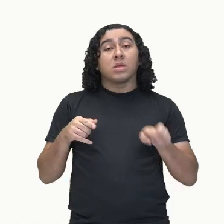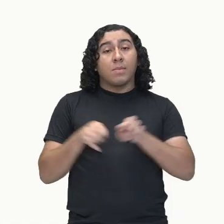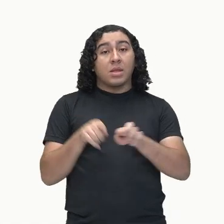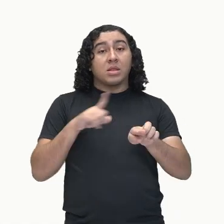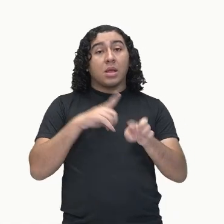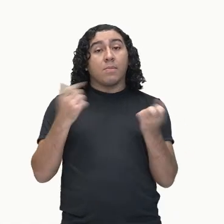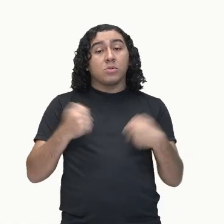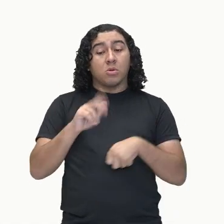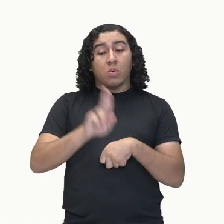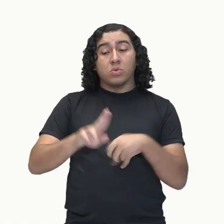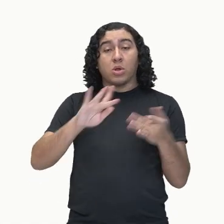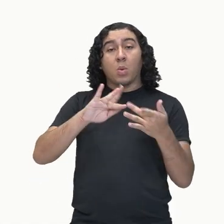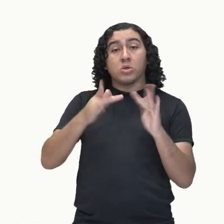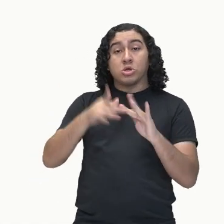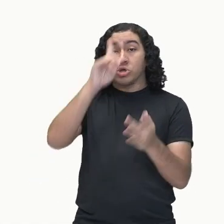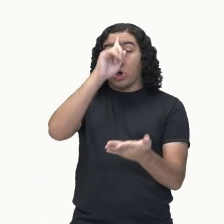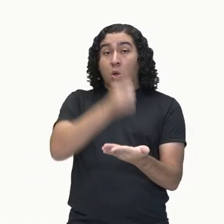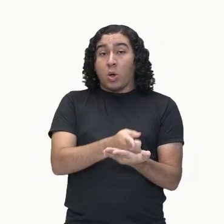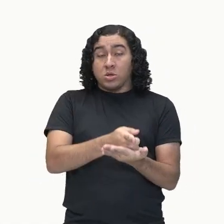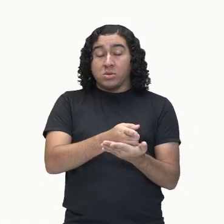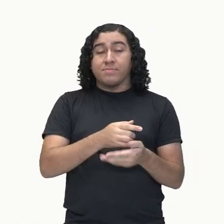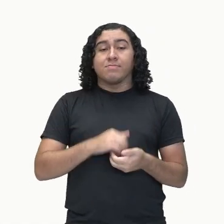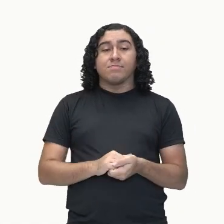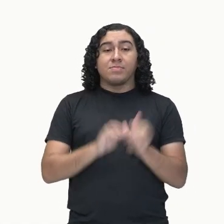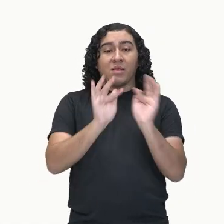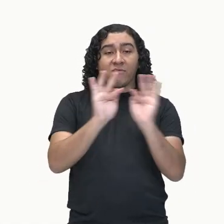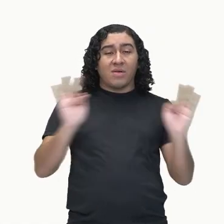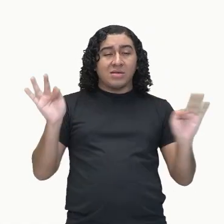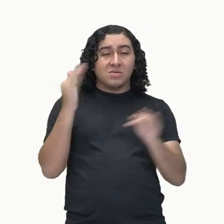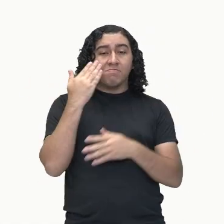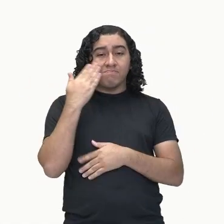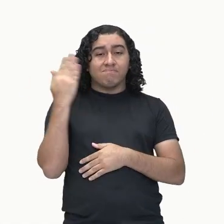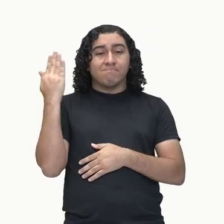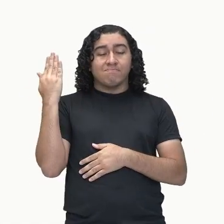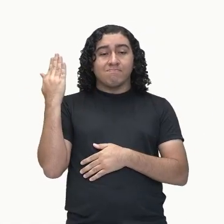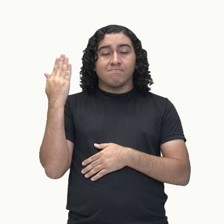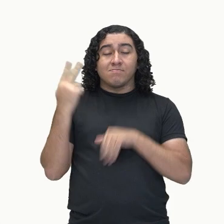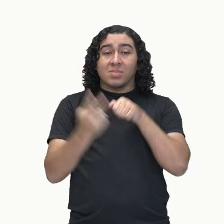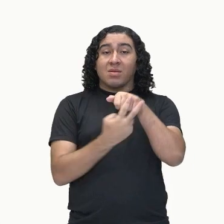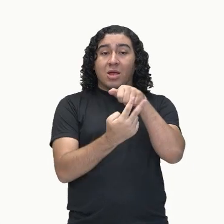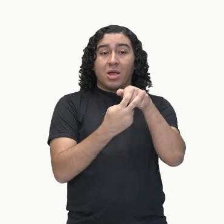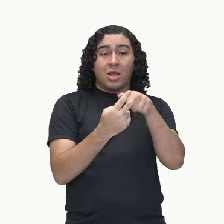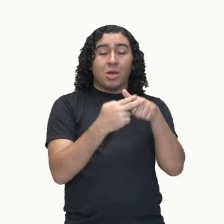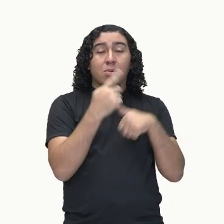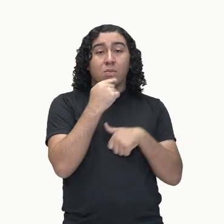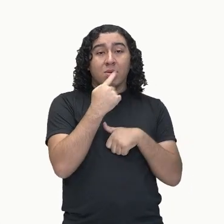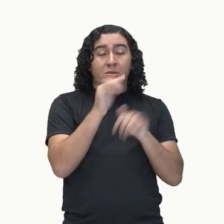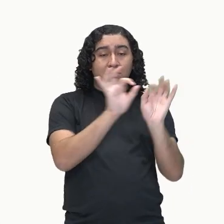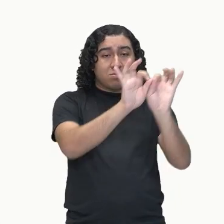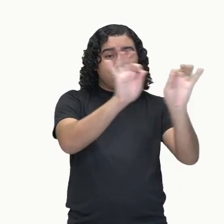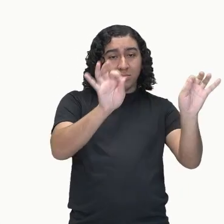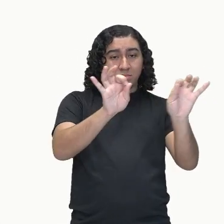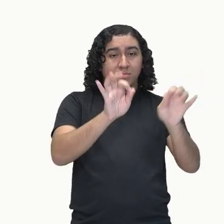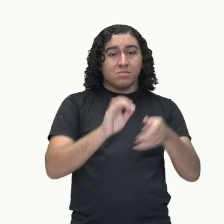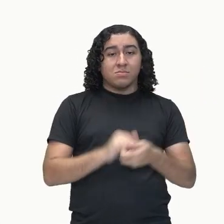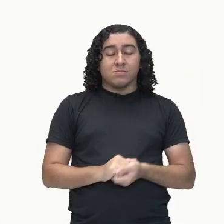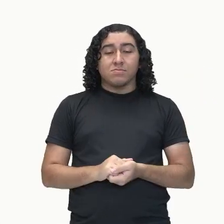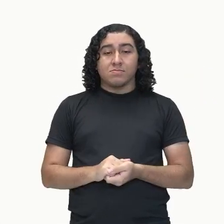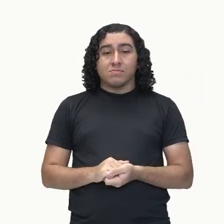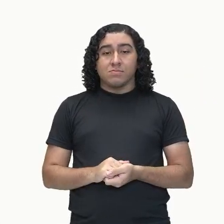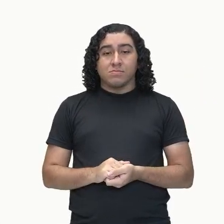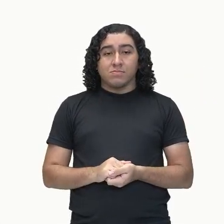ordem também esto contenido ver estar que est que